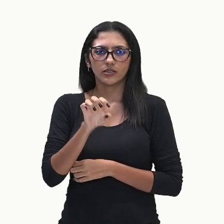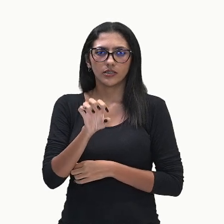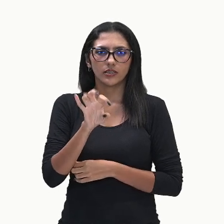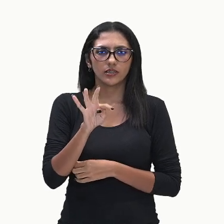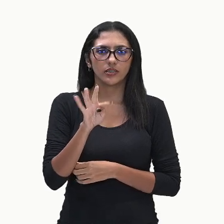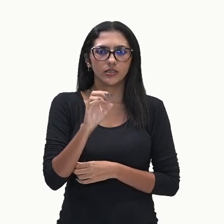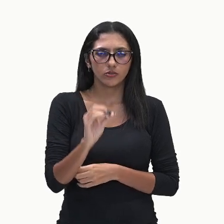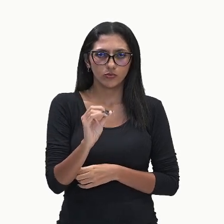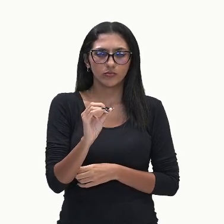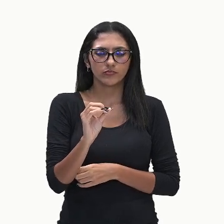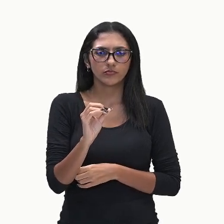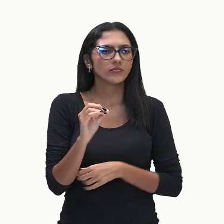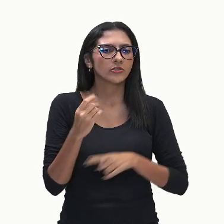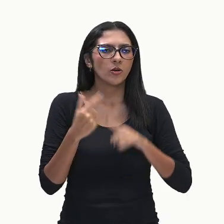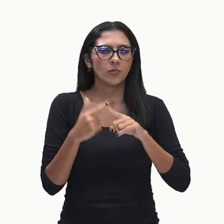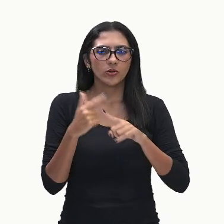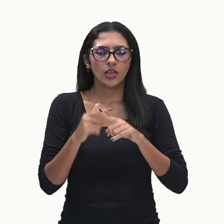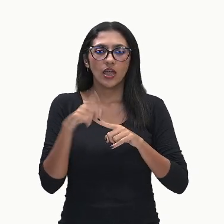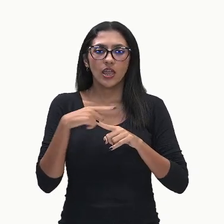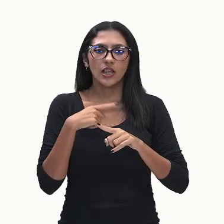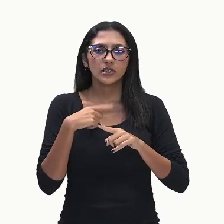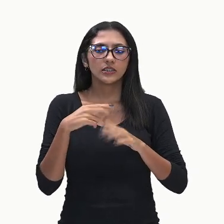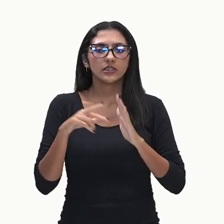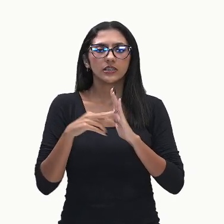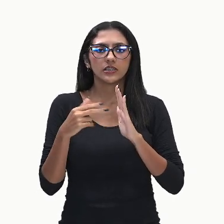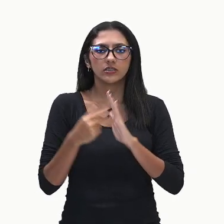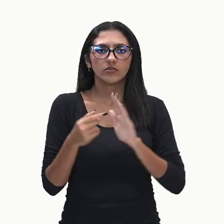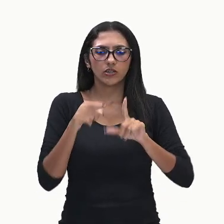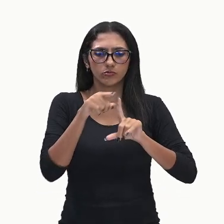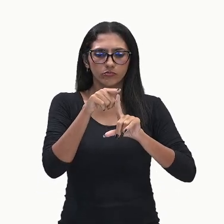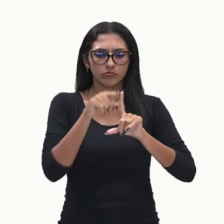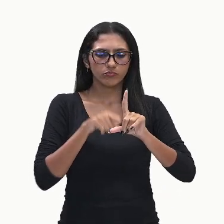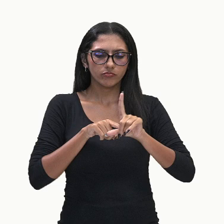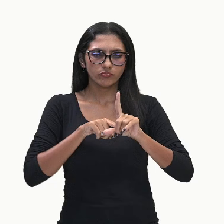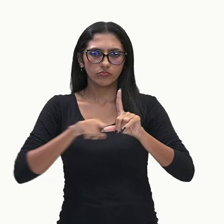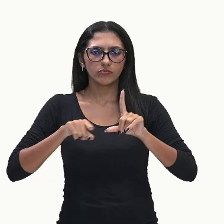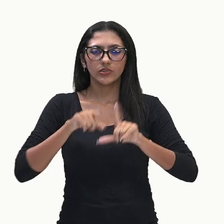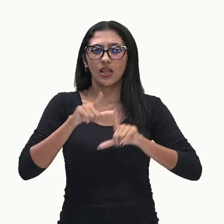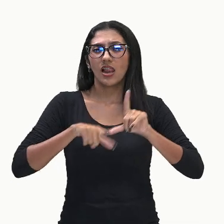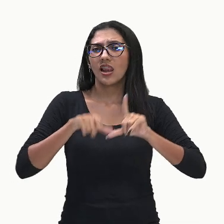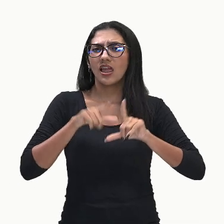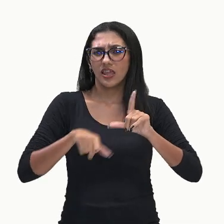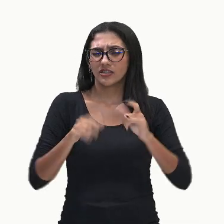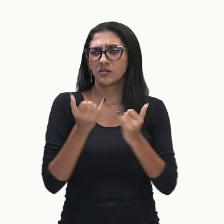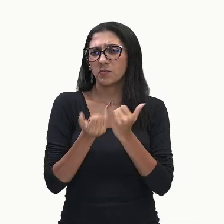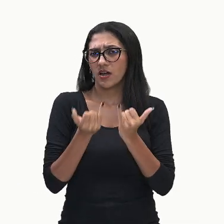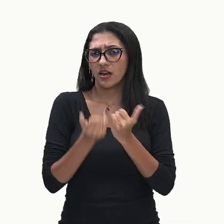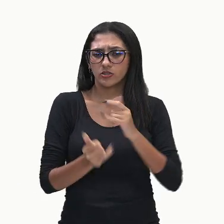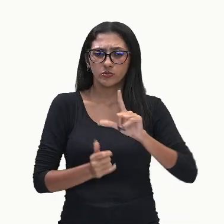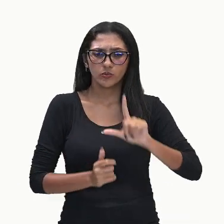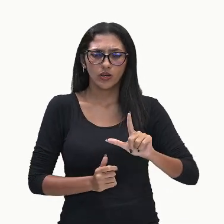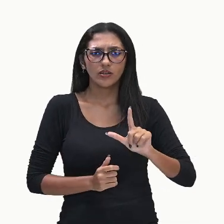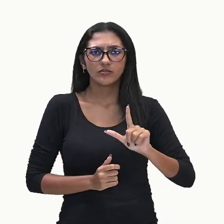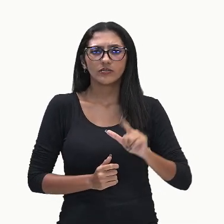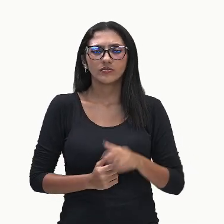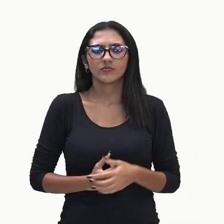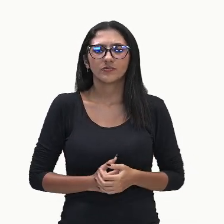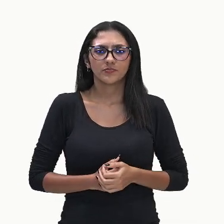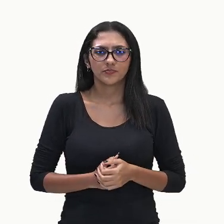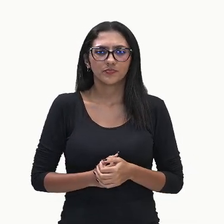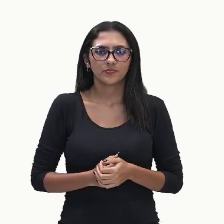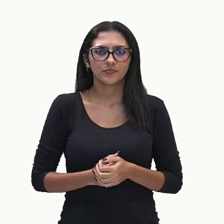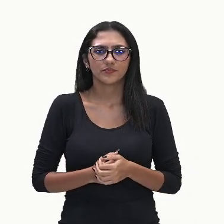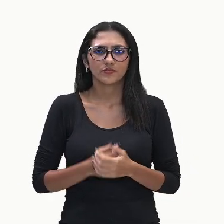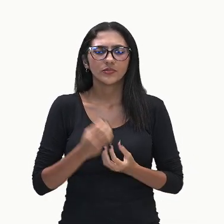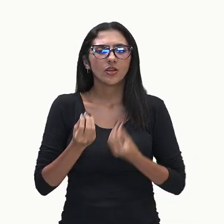quê? Porque eles formam a letra L. Como que você faz para identificar também se você não souber